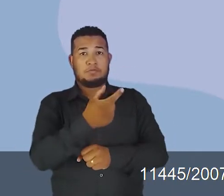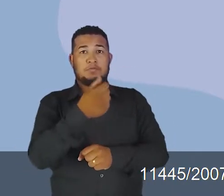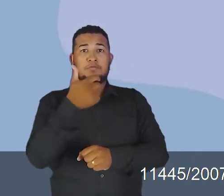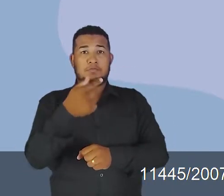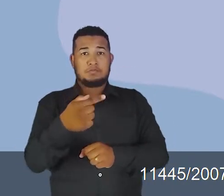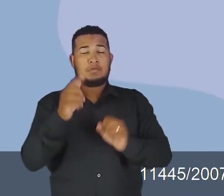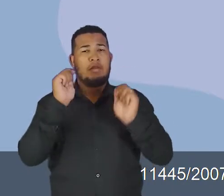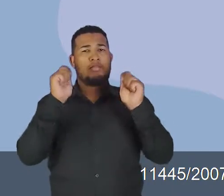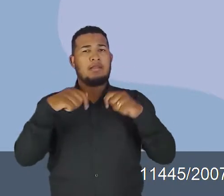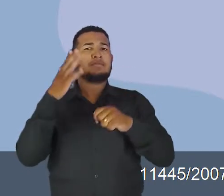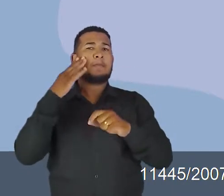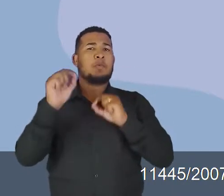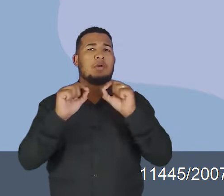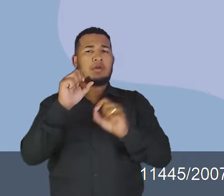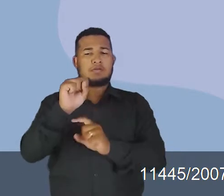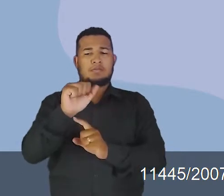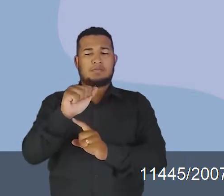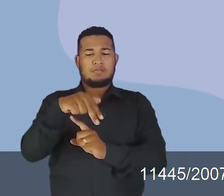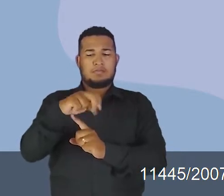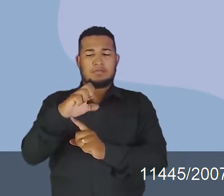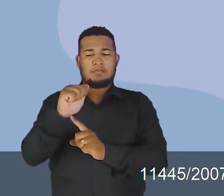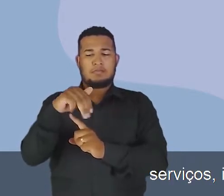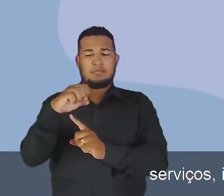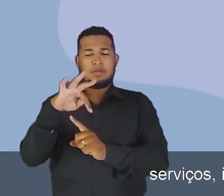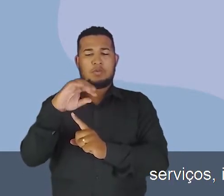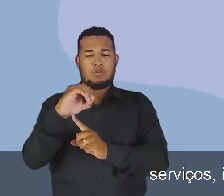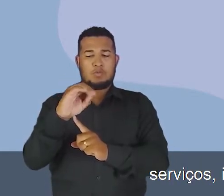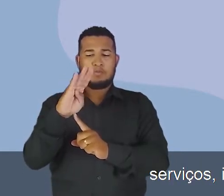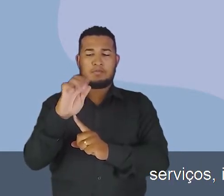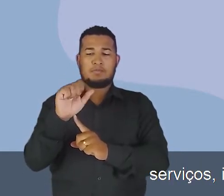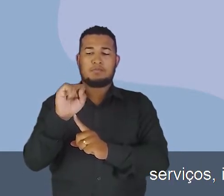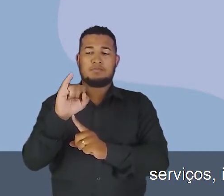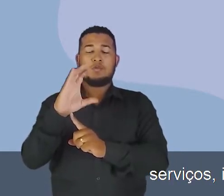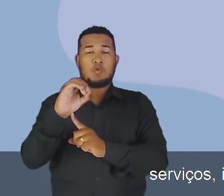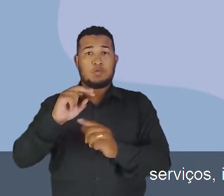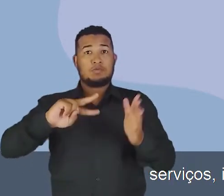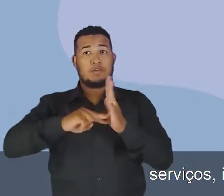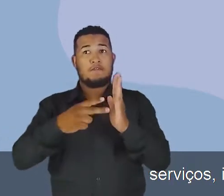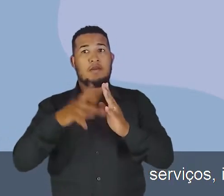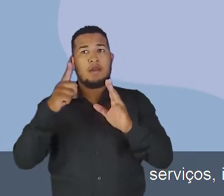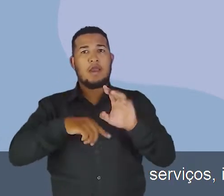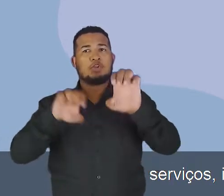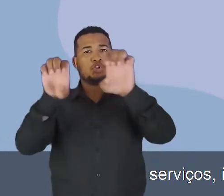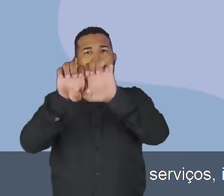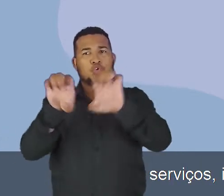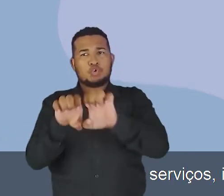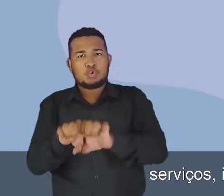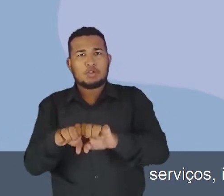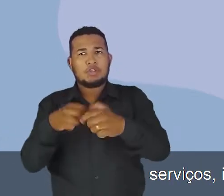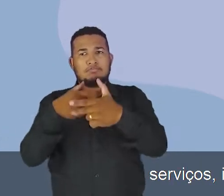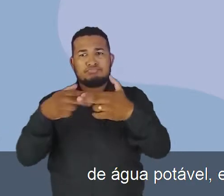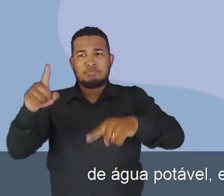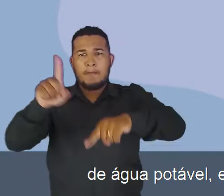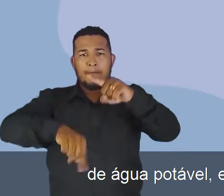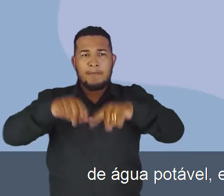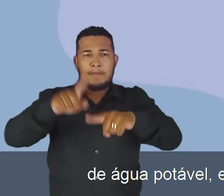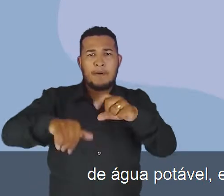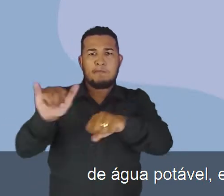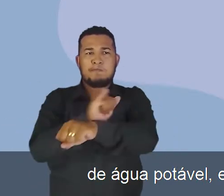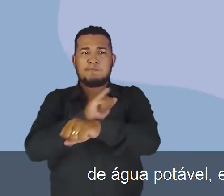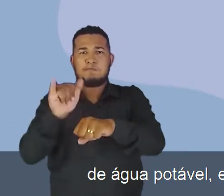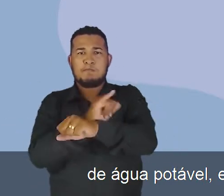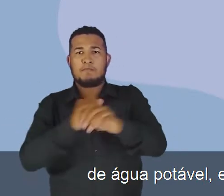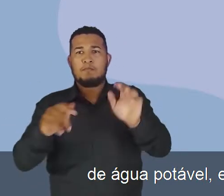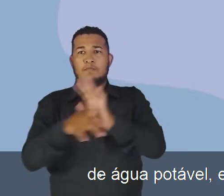podemos definir como saneamento básico um conjunto de serviços, infraestruturas, instalações operacionais de abastecimento de